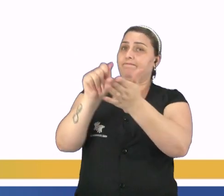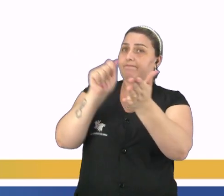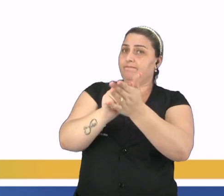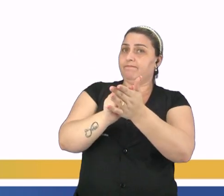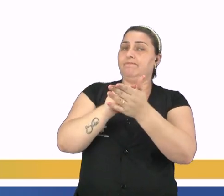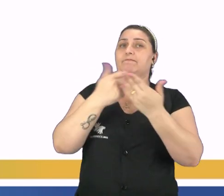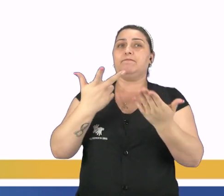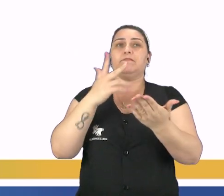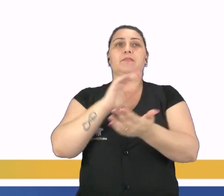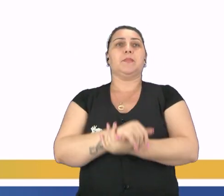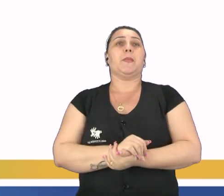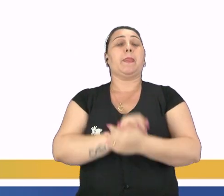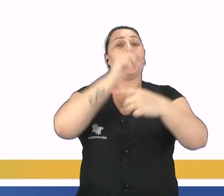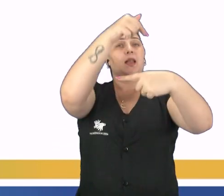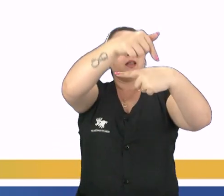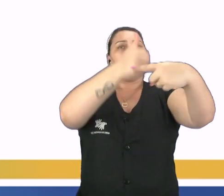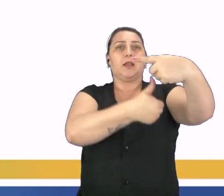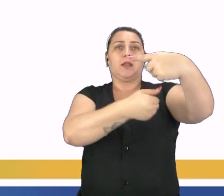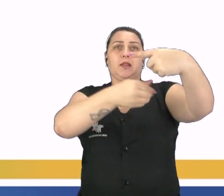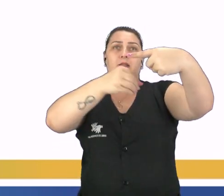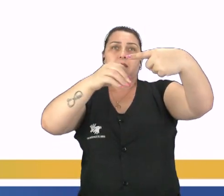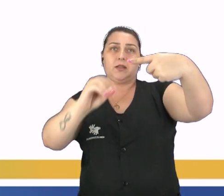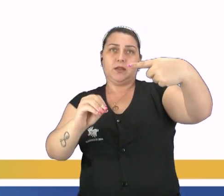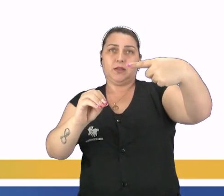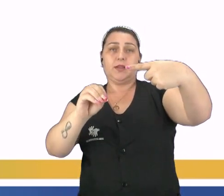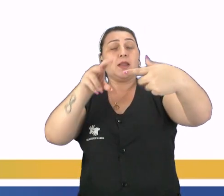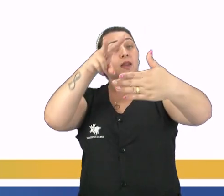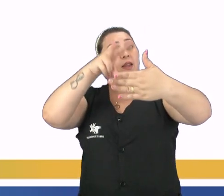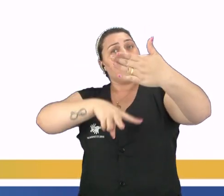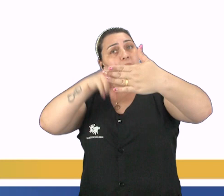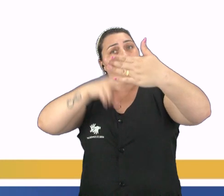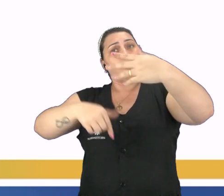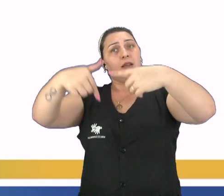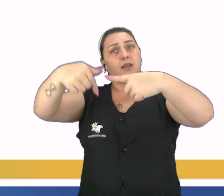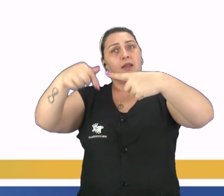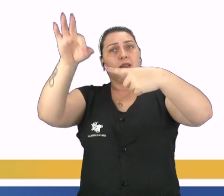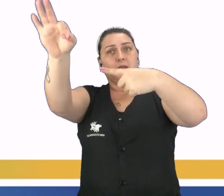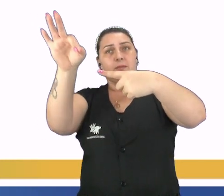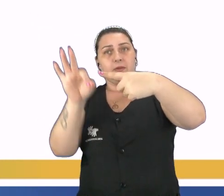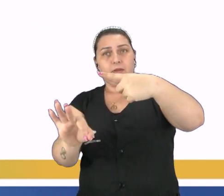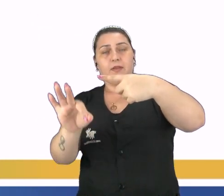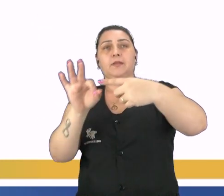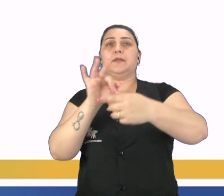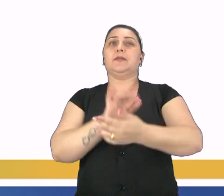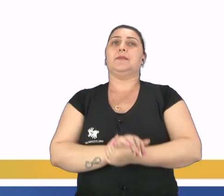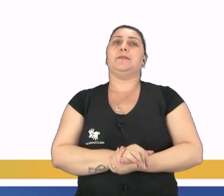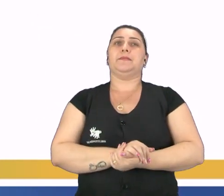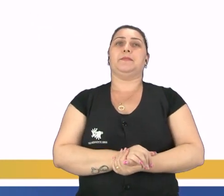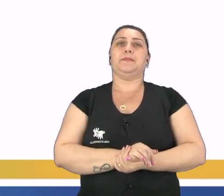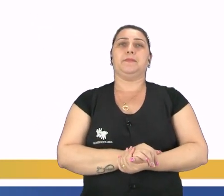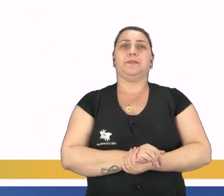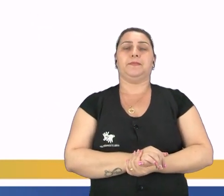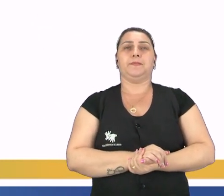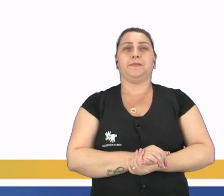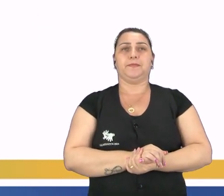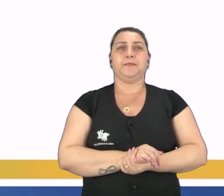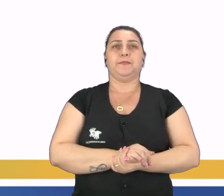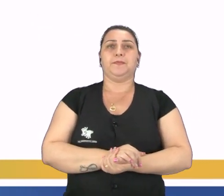que nós vamos ler. Ou eu tenho 7 sobre 100, que uma outra maneira de se escrever isso é